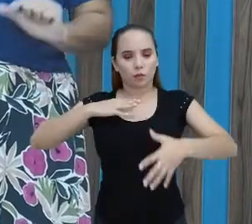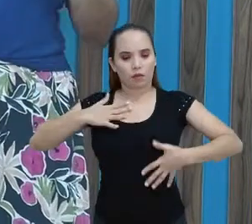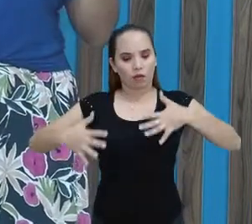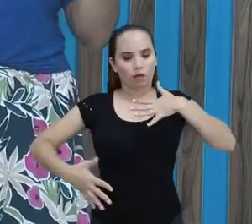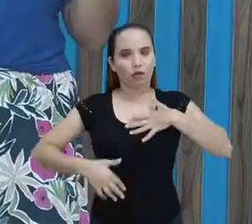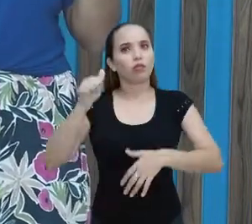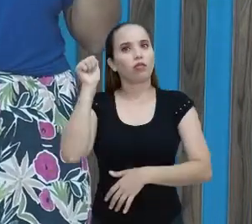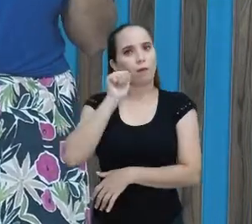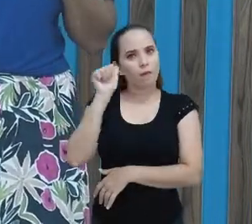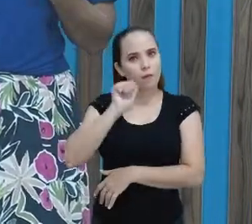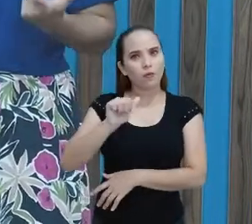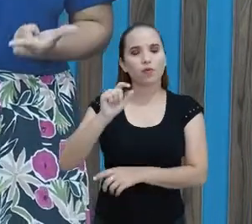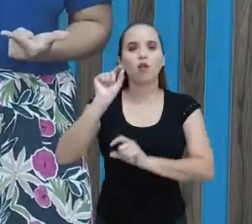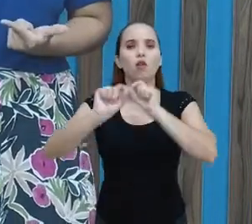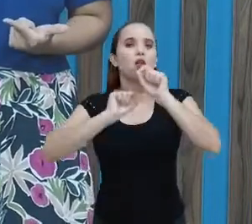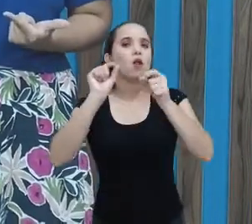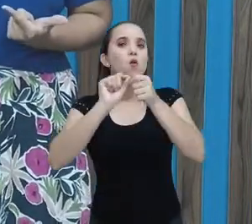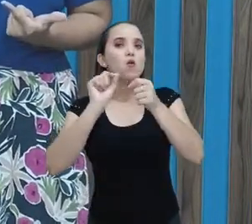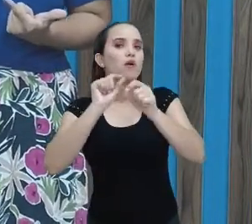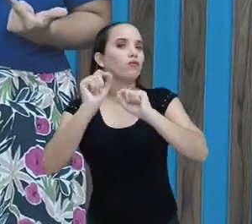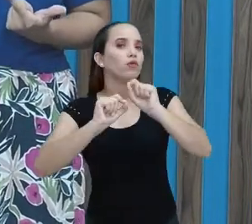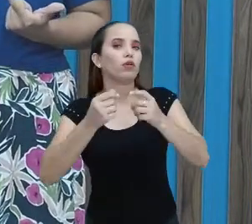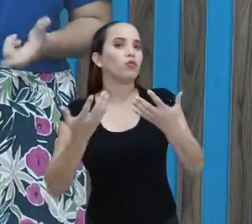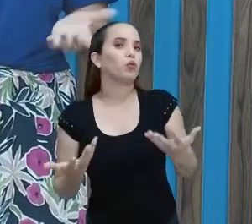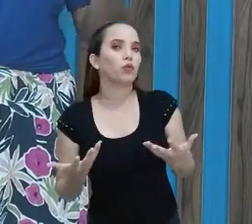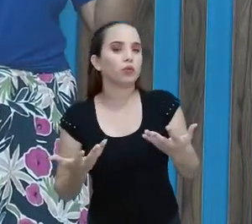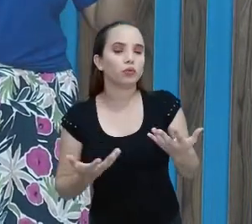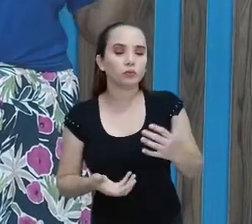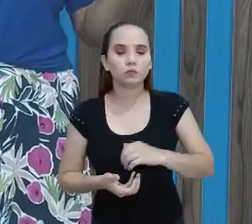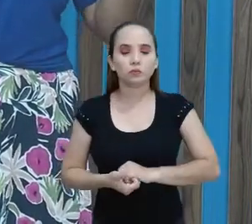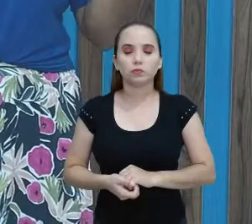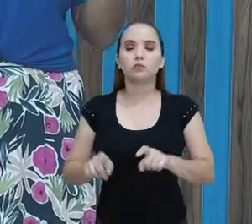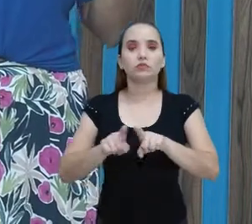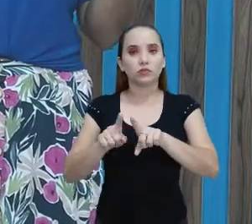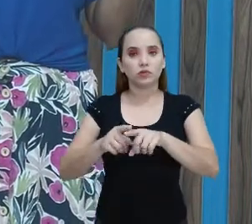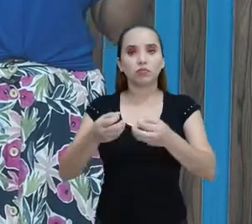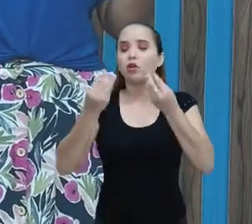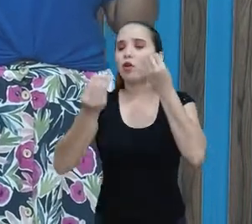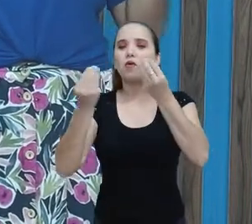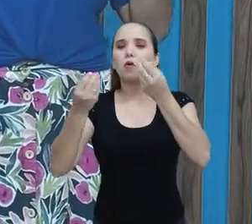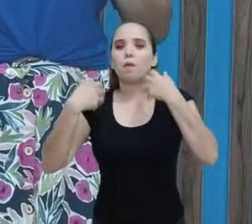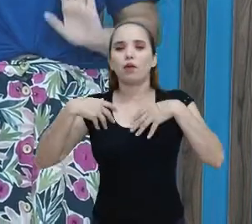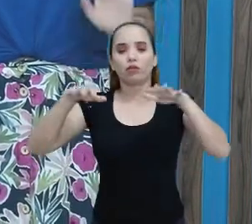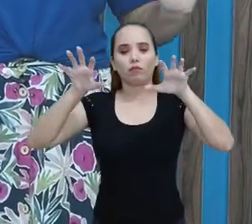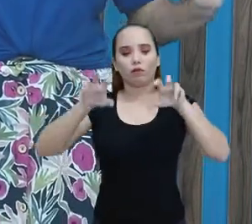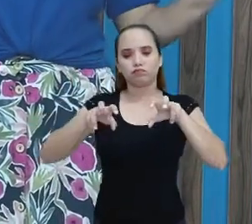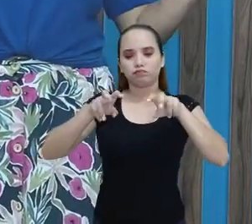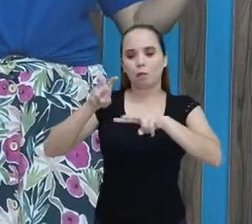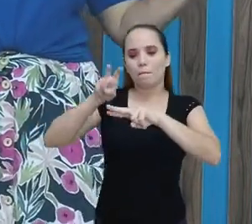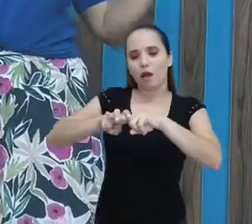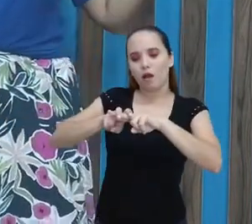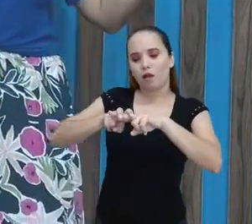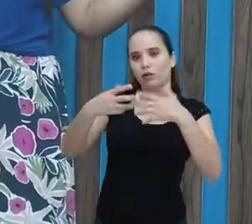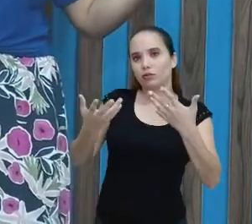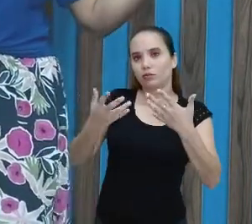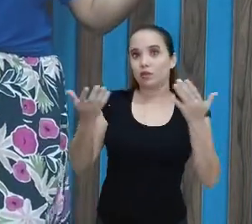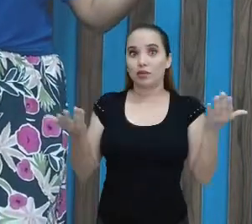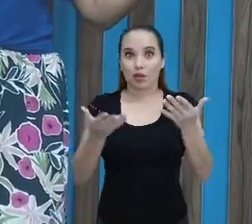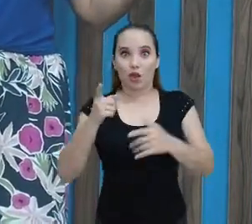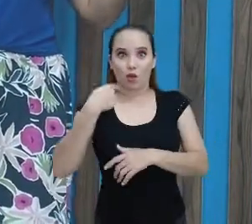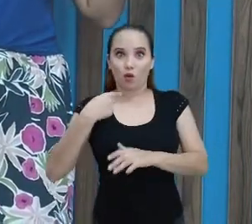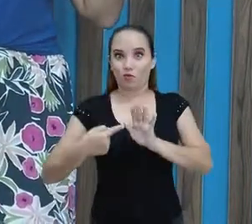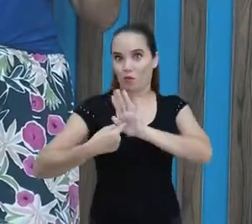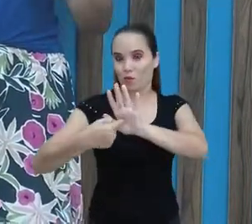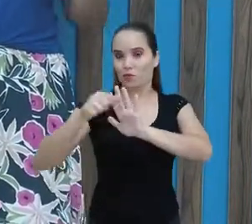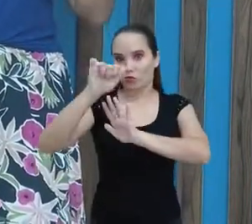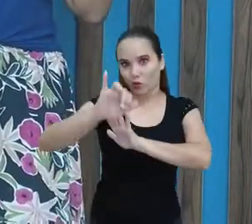a ação que ela estava praticando, a posição que ela estava. E agora eu vou mostrar a imagem.